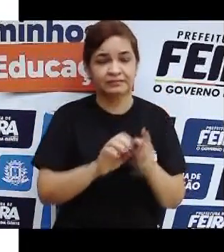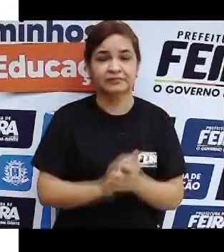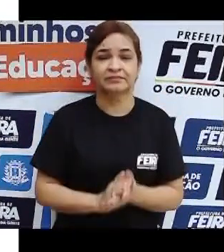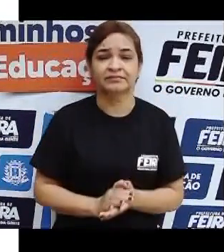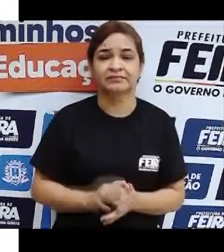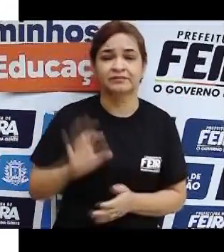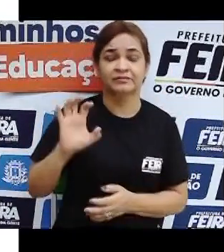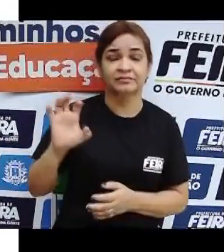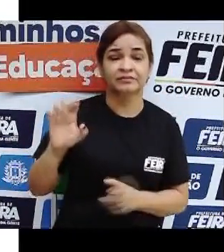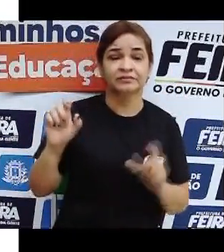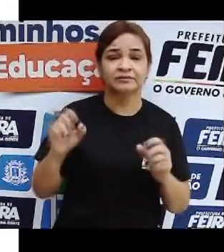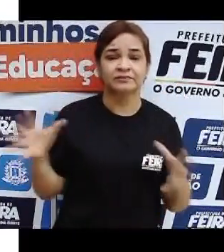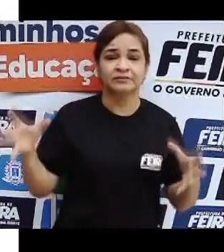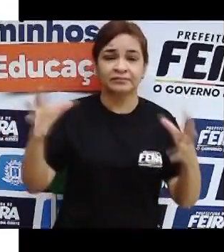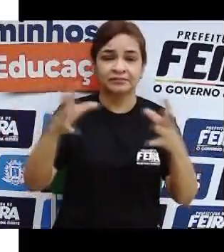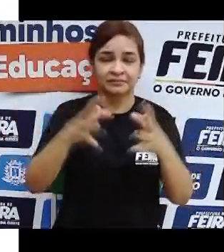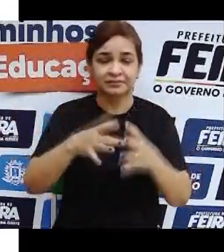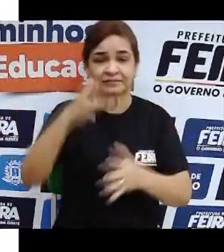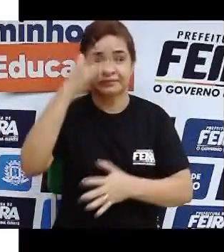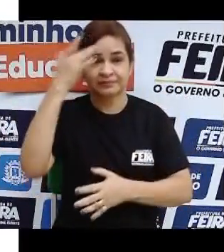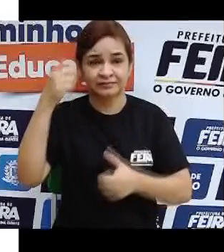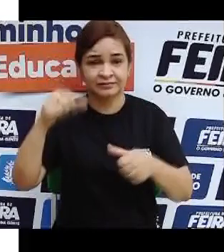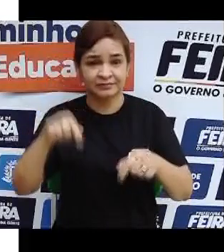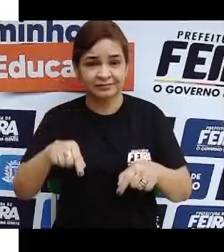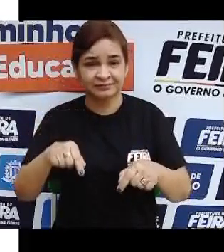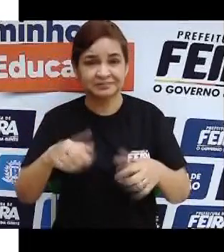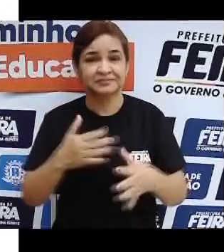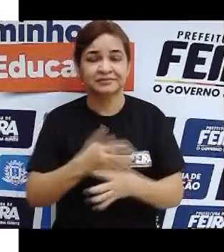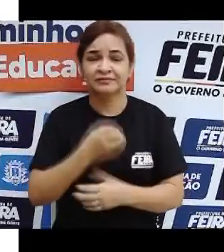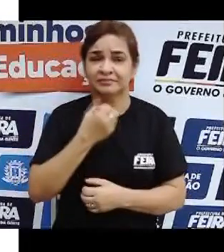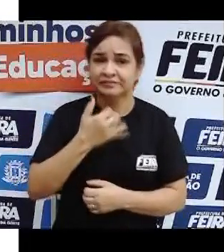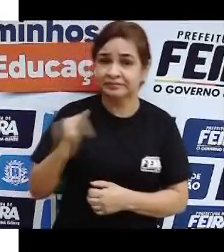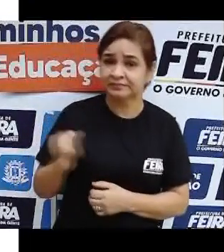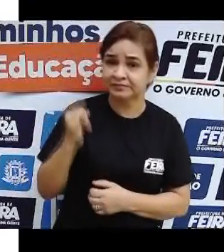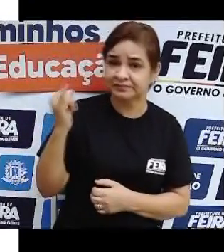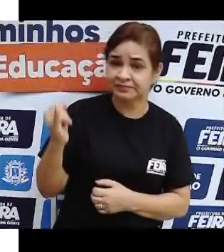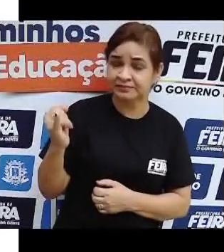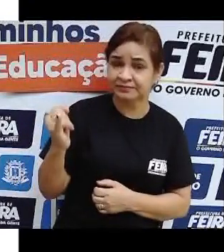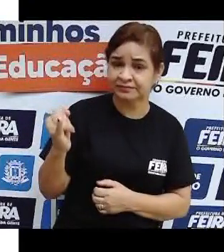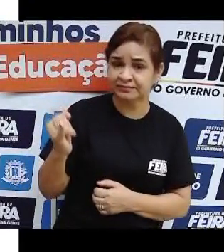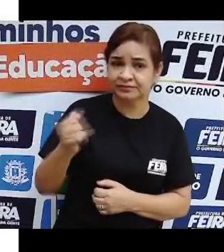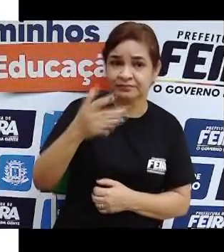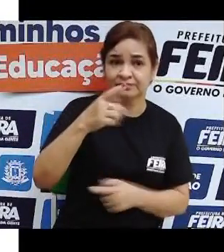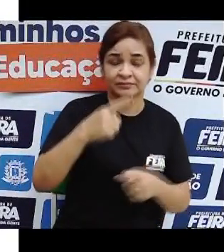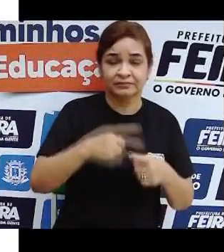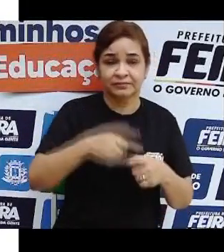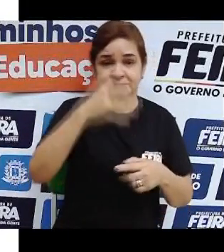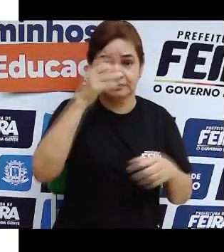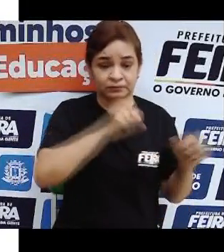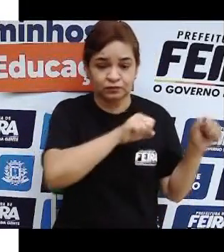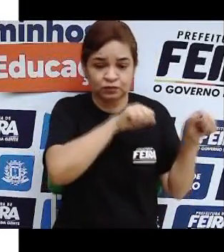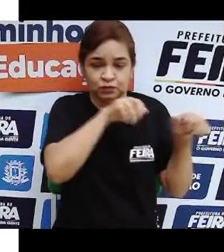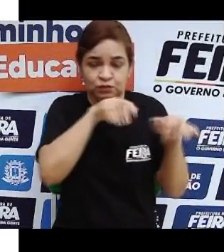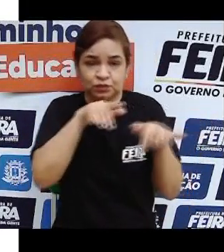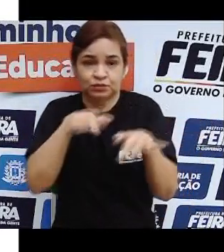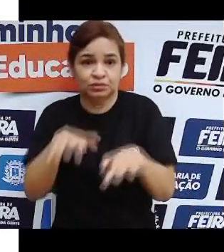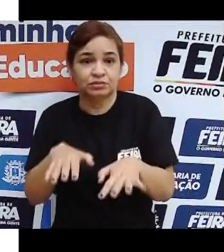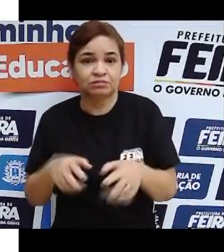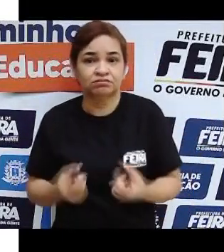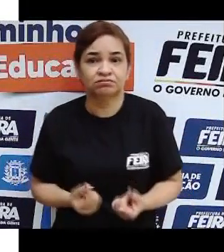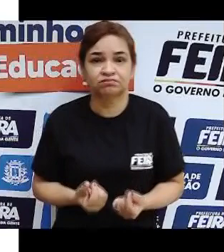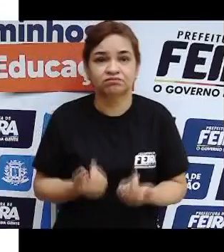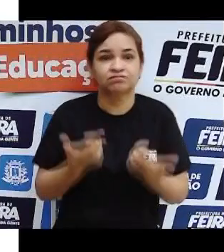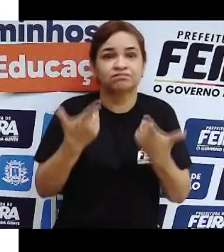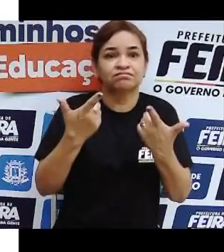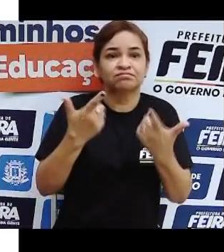promovem a integração dos moradores e movimentam a economia do Recôncavo. O fluxo foi bem maior do que os anos anteriores, que está praticamente lotada a